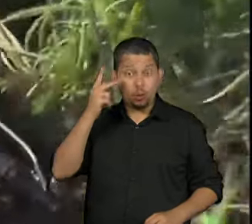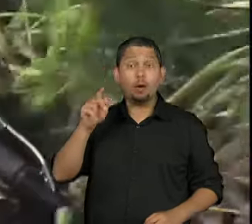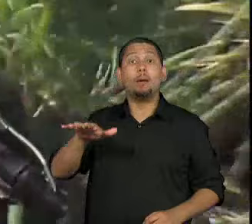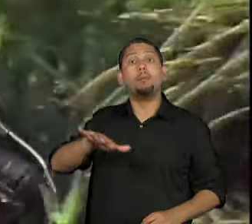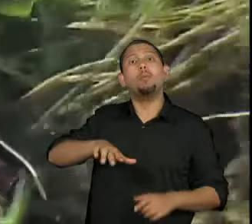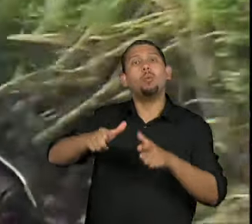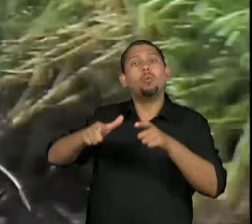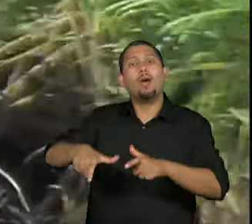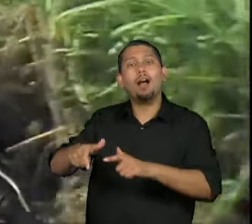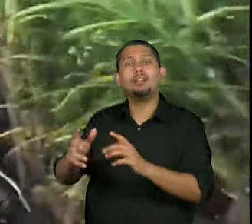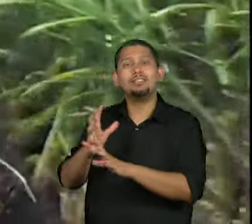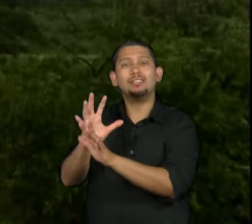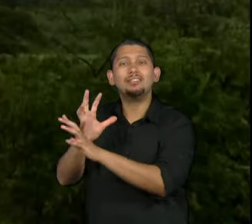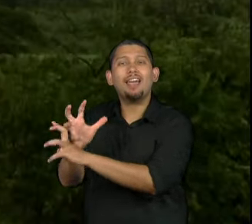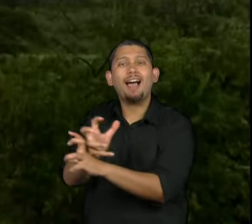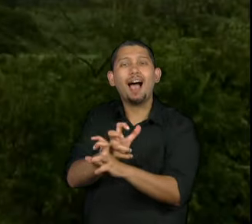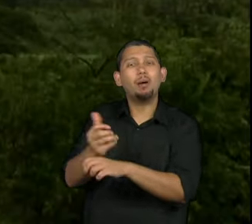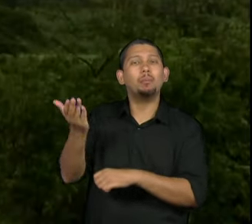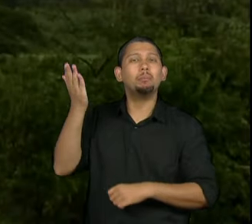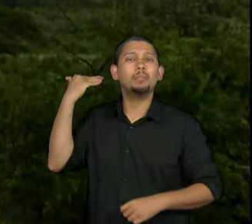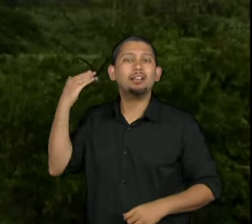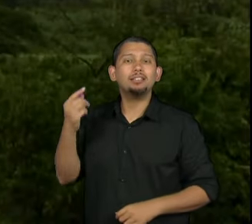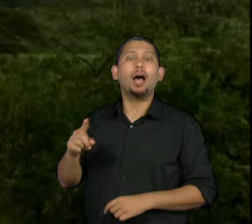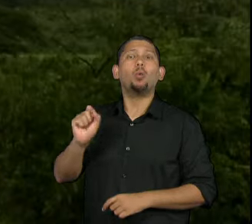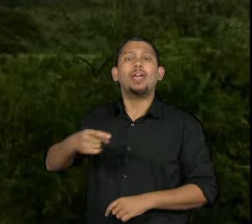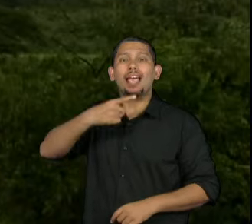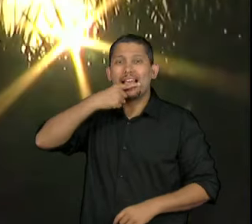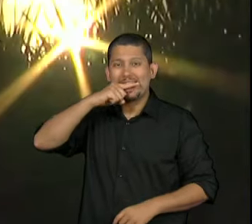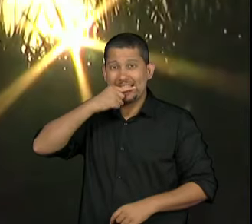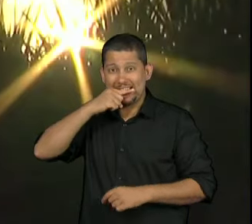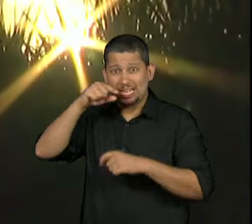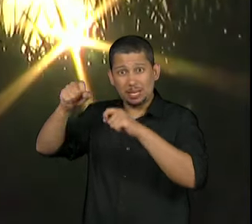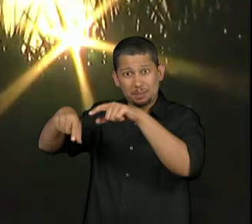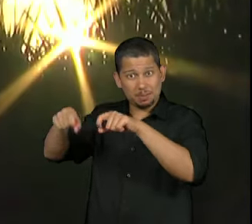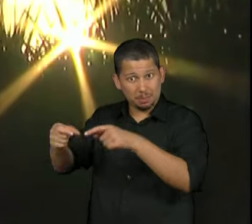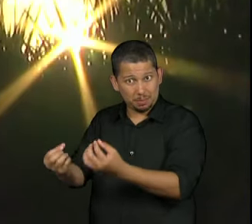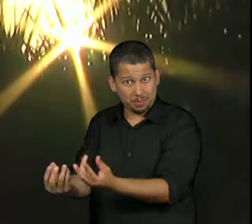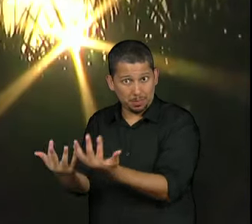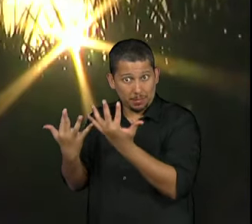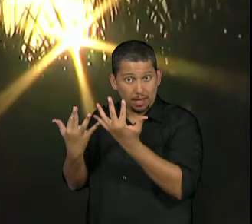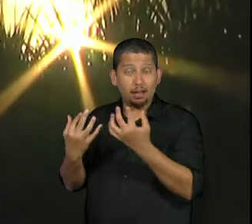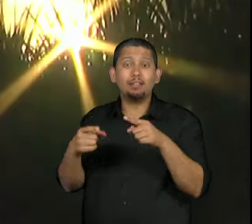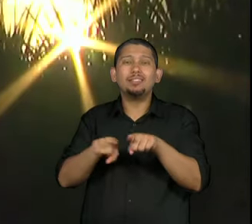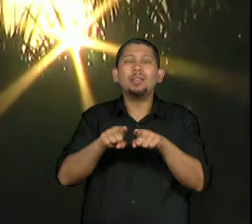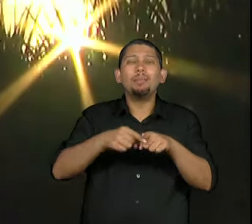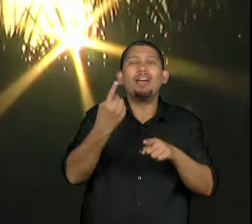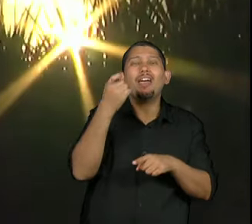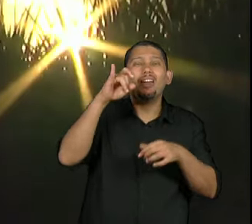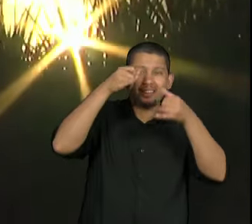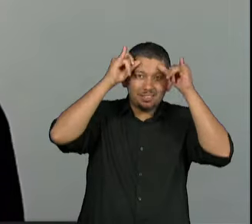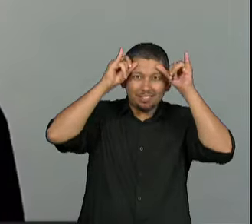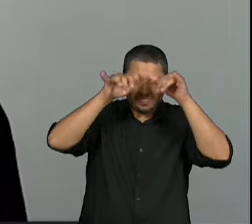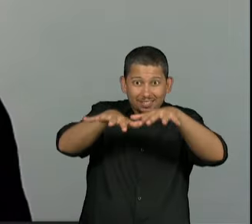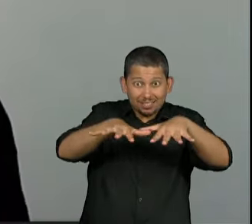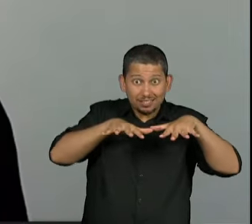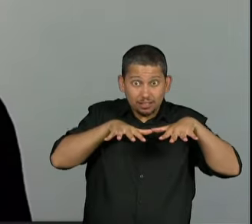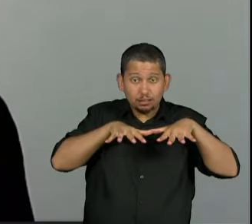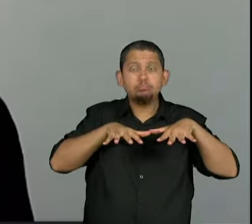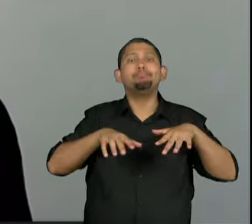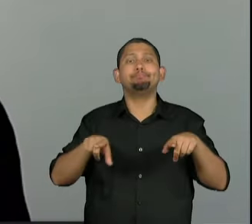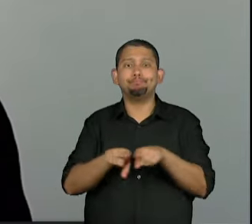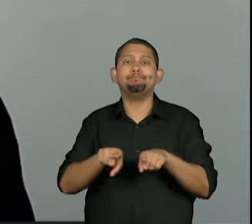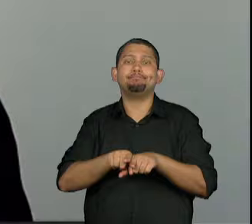ocupado por monocultura da cana e pastagens, está entre as escolhidas. As regiões do oeste paulista